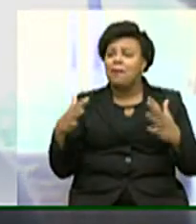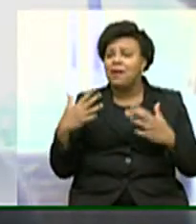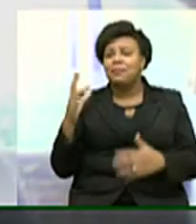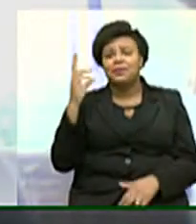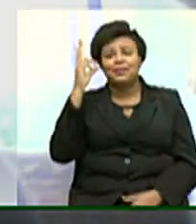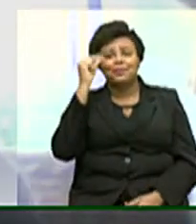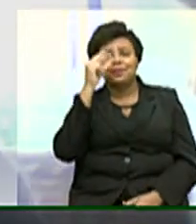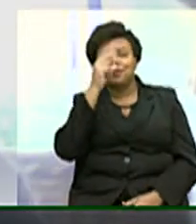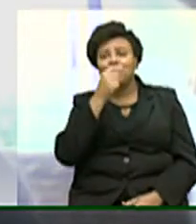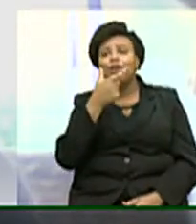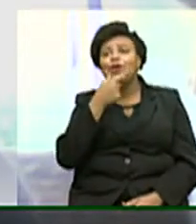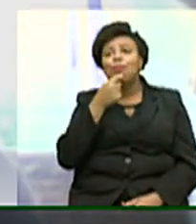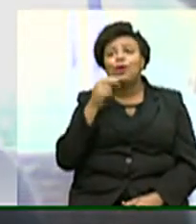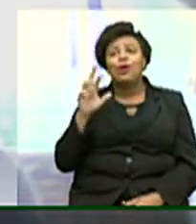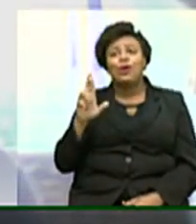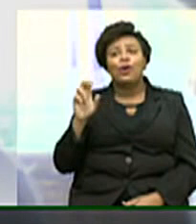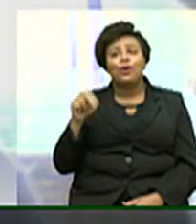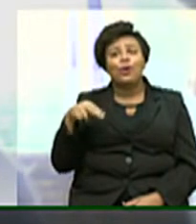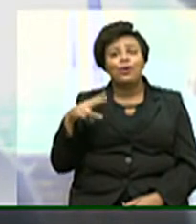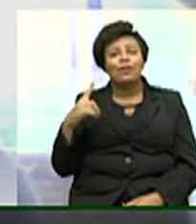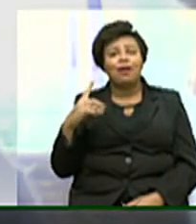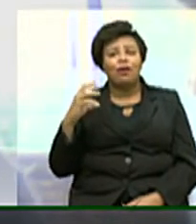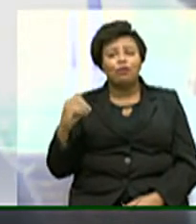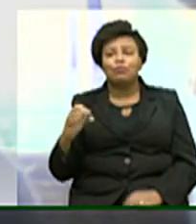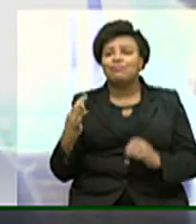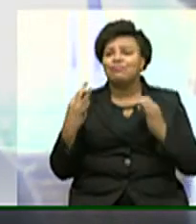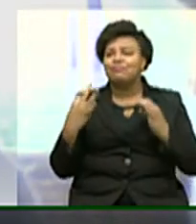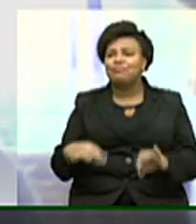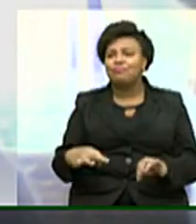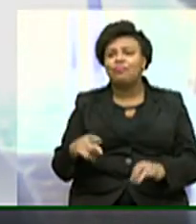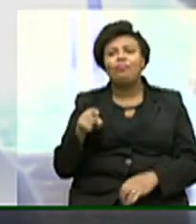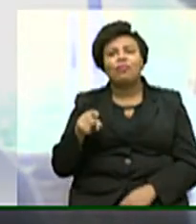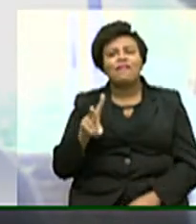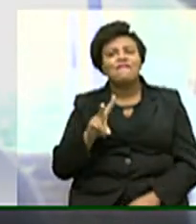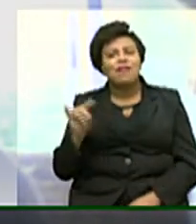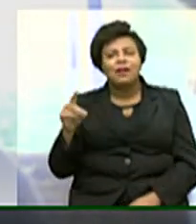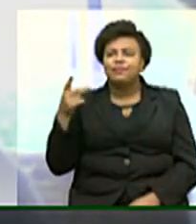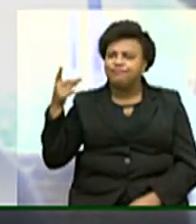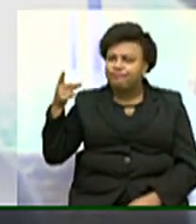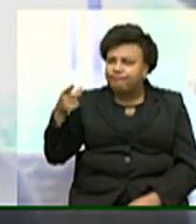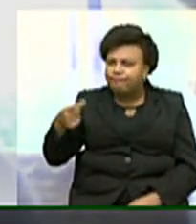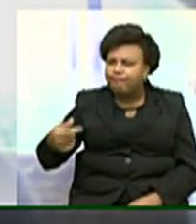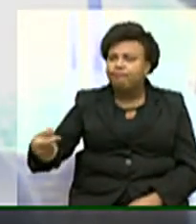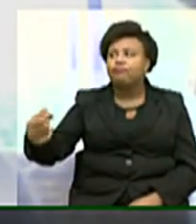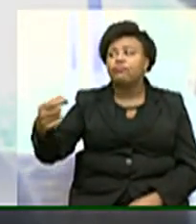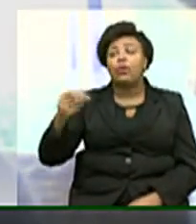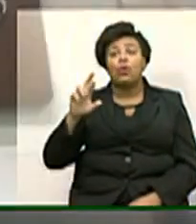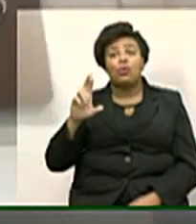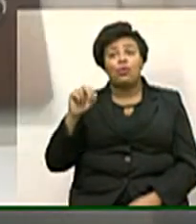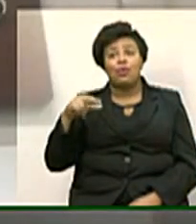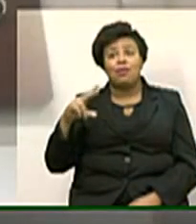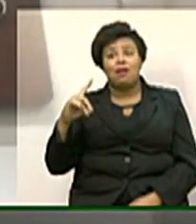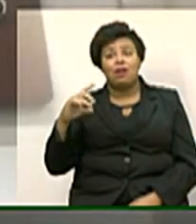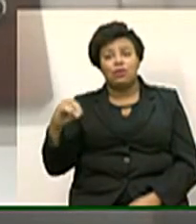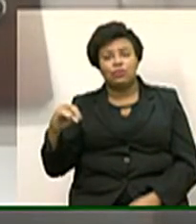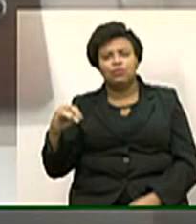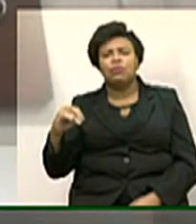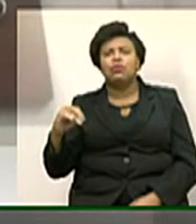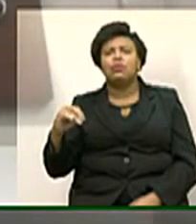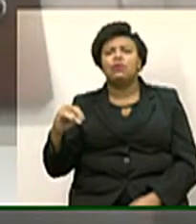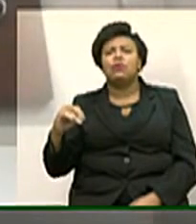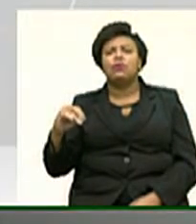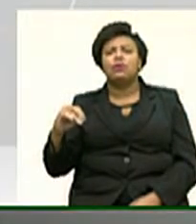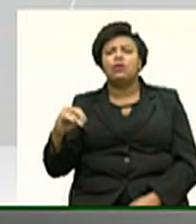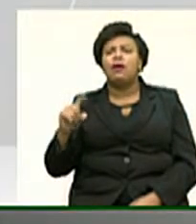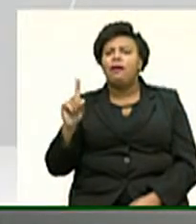prefeito, Ronaldo Boniatti, que certamente vai longe. O Ronaldo, pelo que a gente está